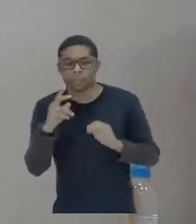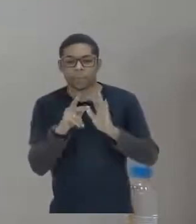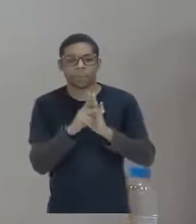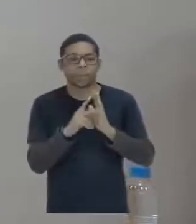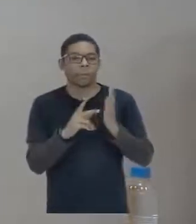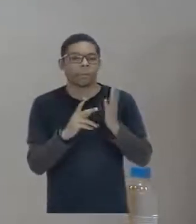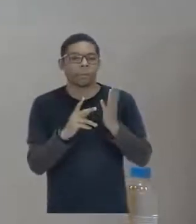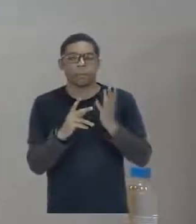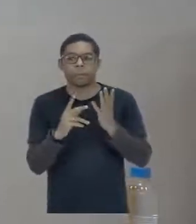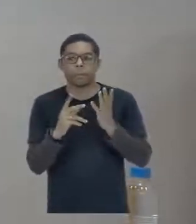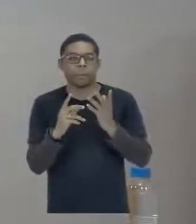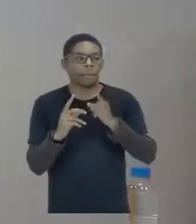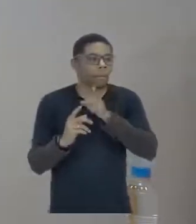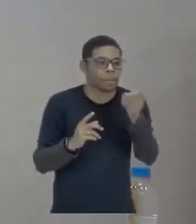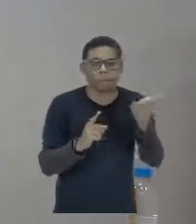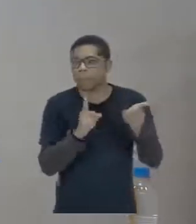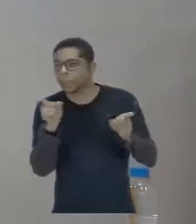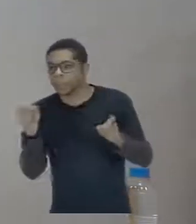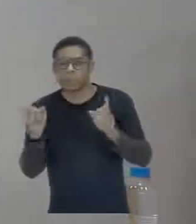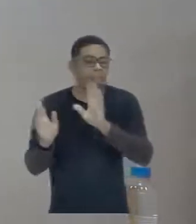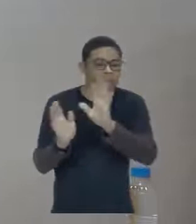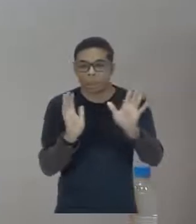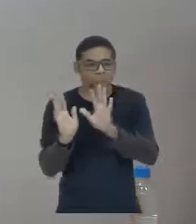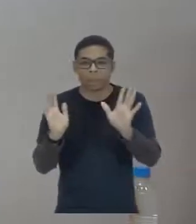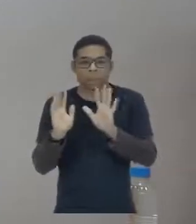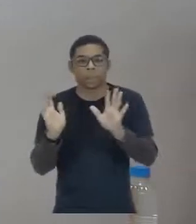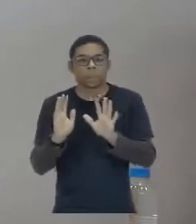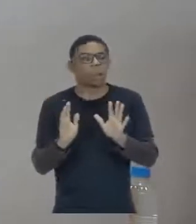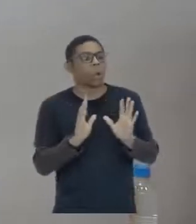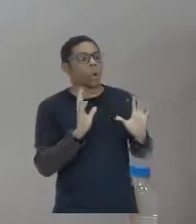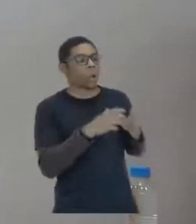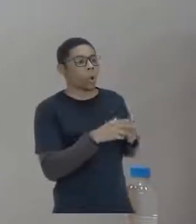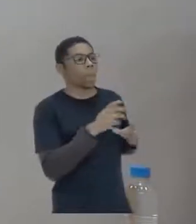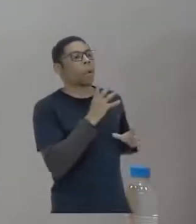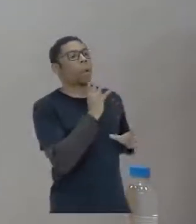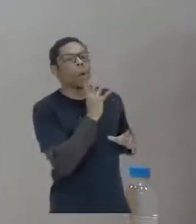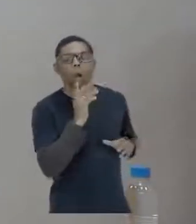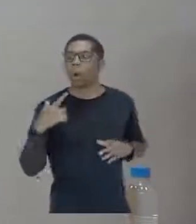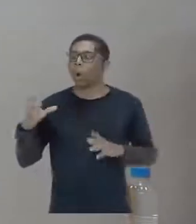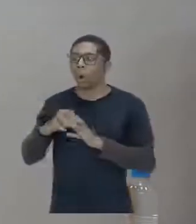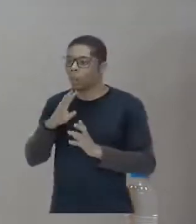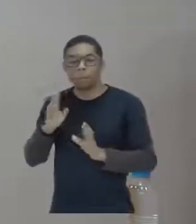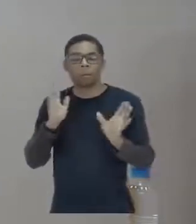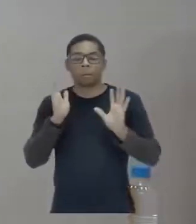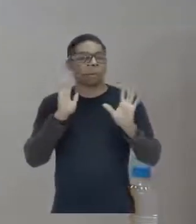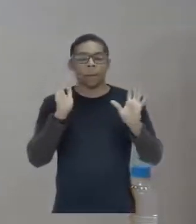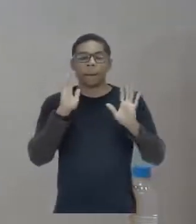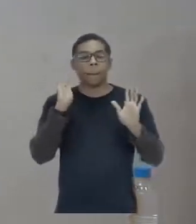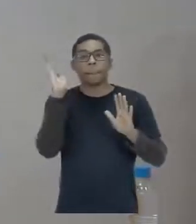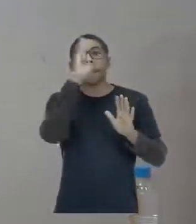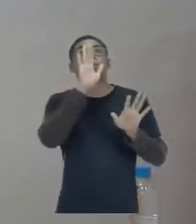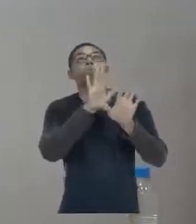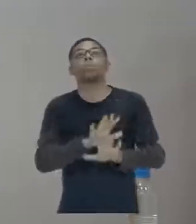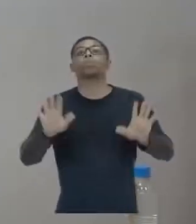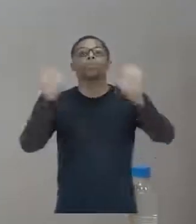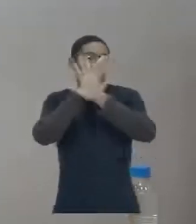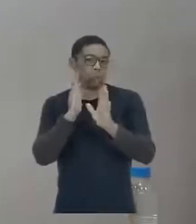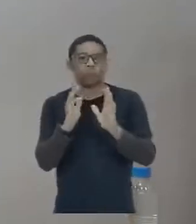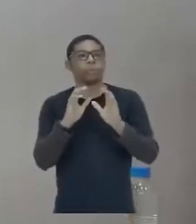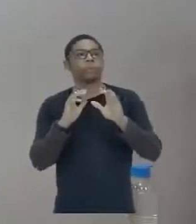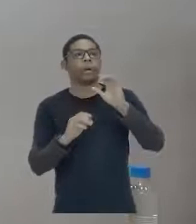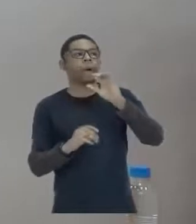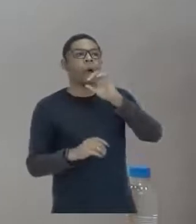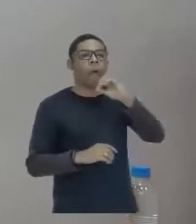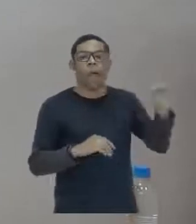lado B, de cima e de baixo, não. É um tema que é comum, tanto aqui no sul, sudeste, quanto no norte, nordeste, quanto no centro-oeste, ou